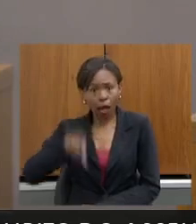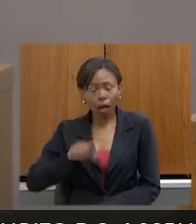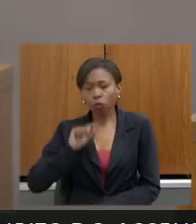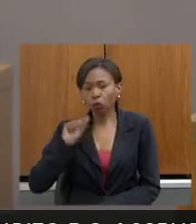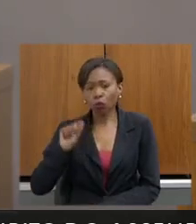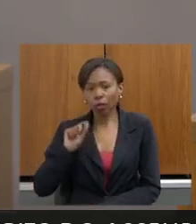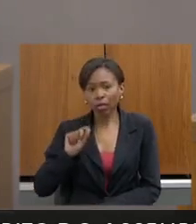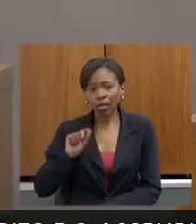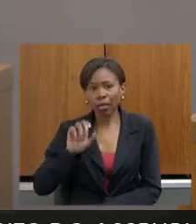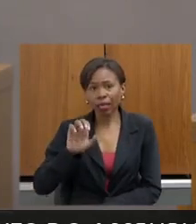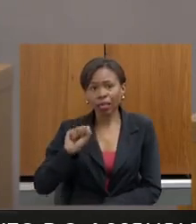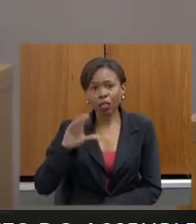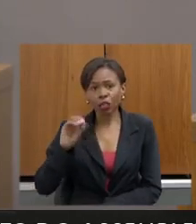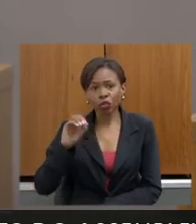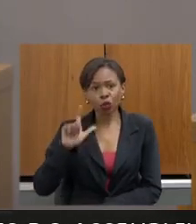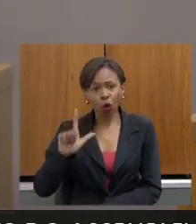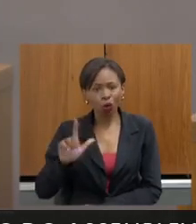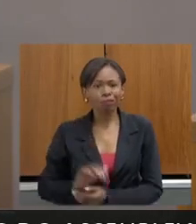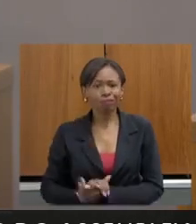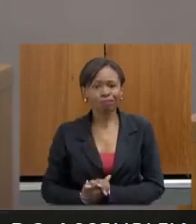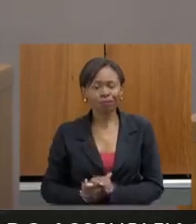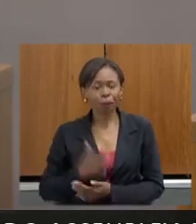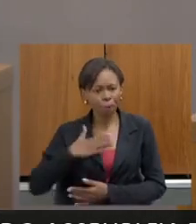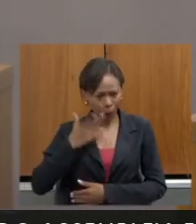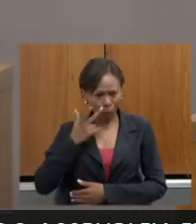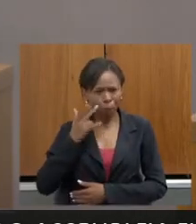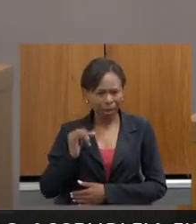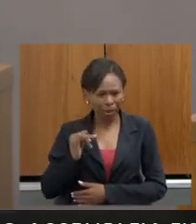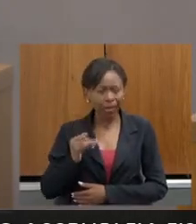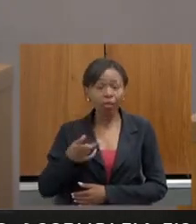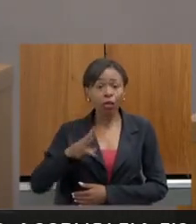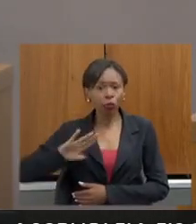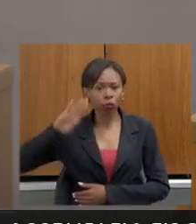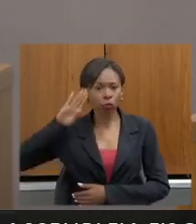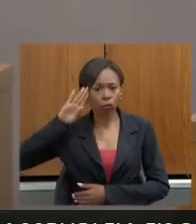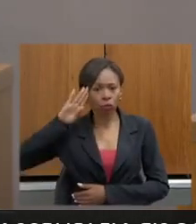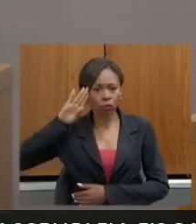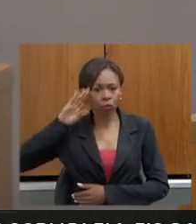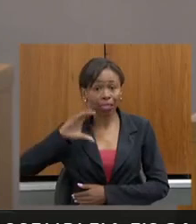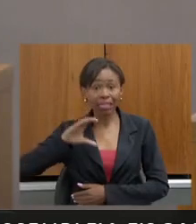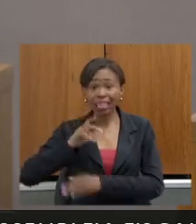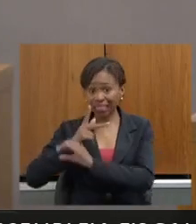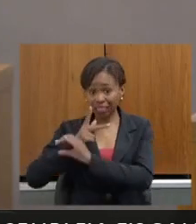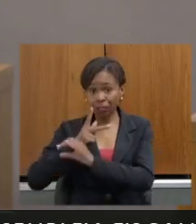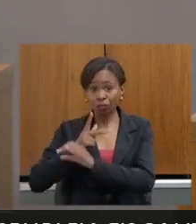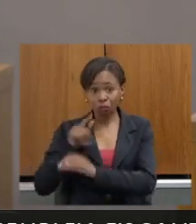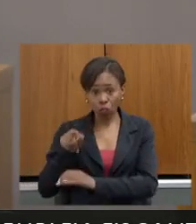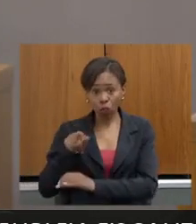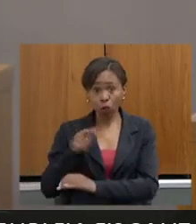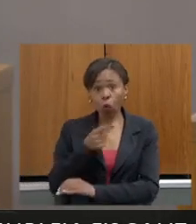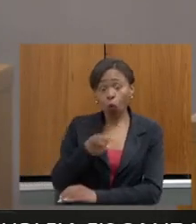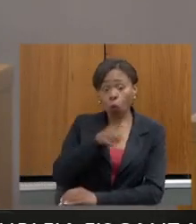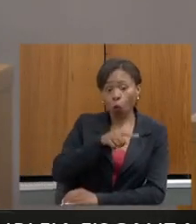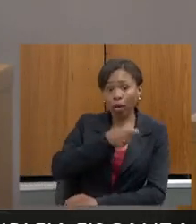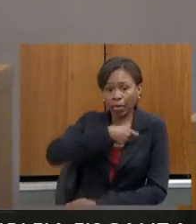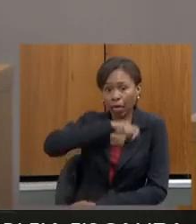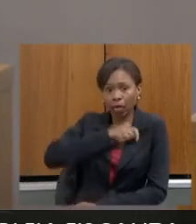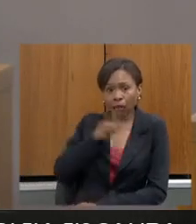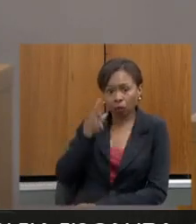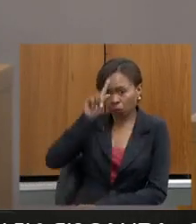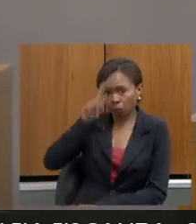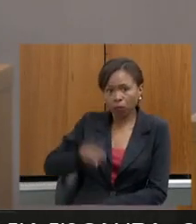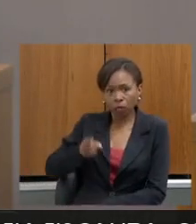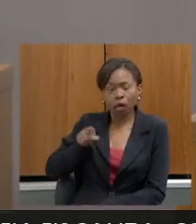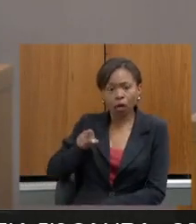como é que era a vida do meu pai Guarda Civil comandado por um delegado a polícia ostensiva era Guarda